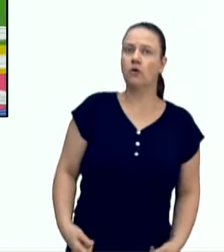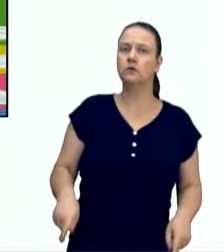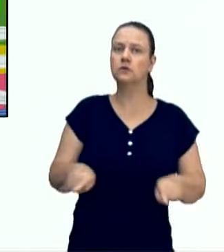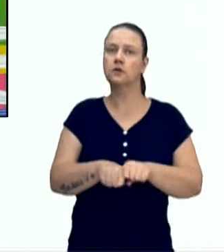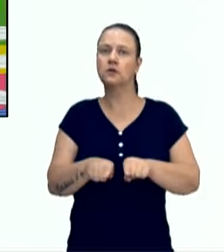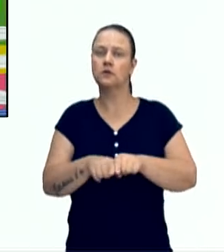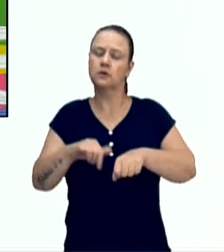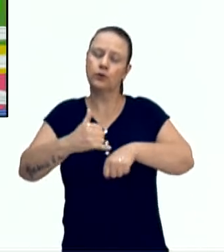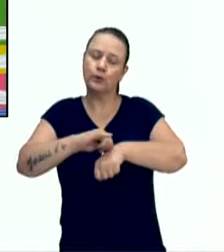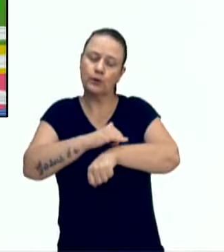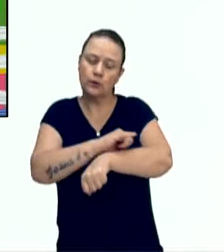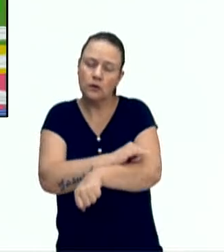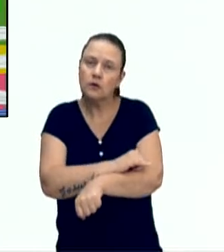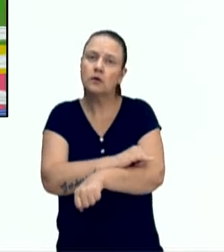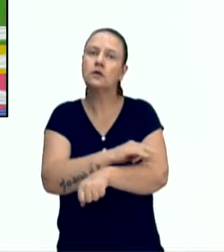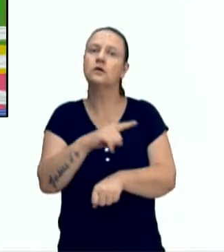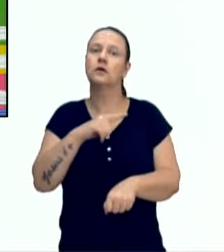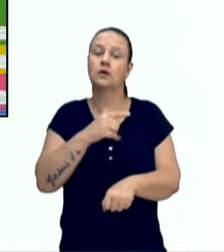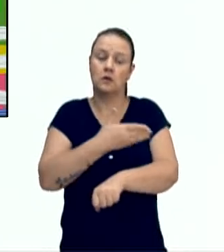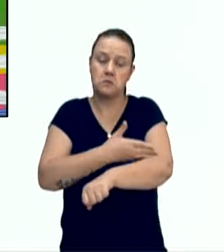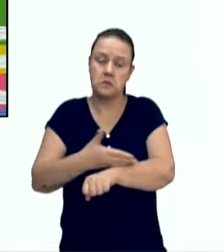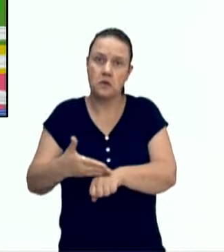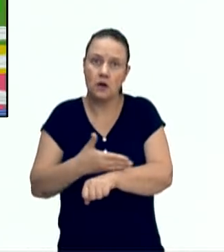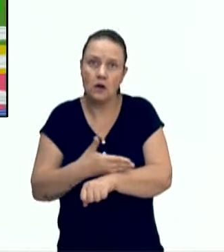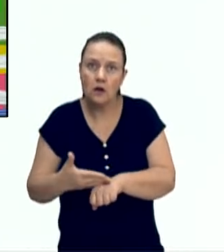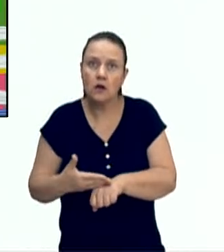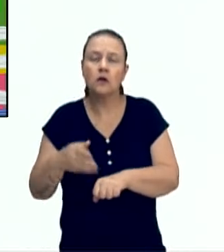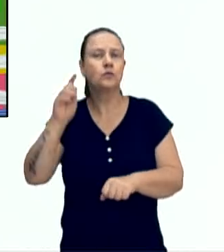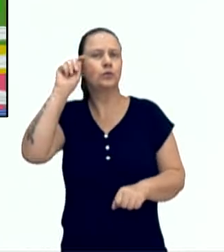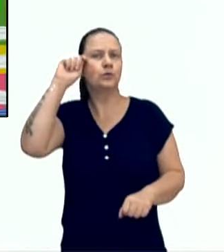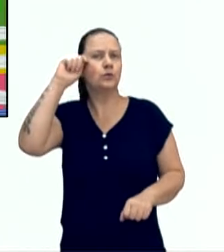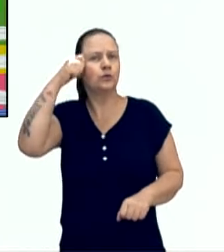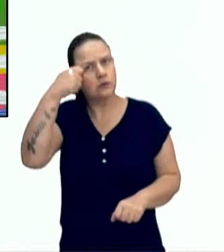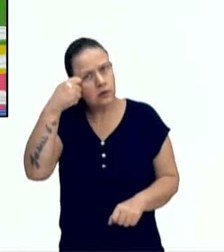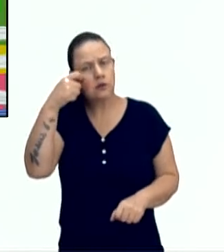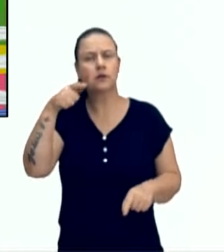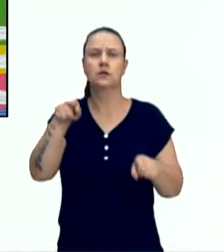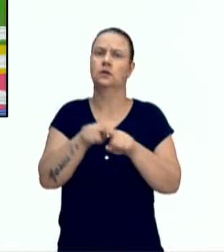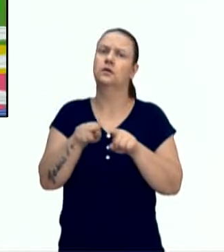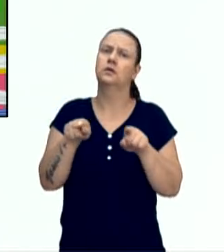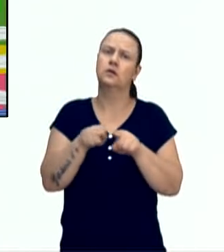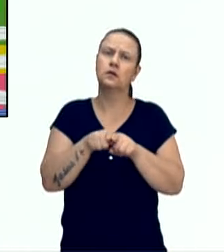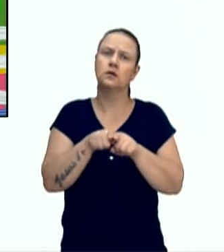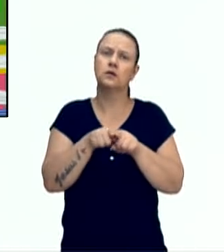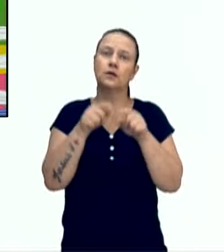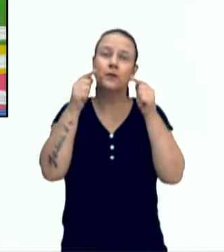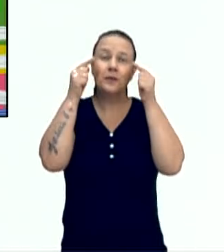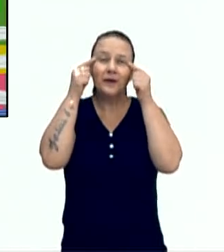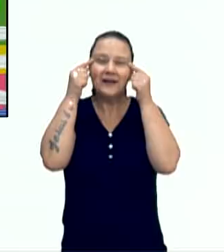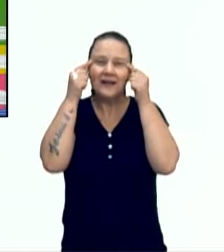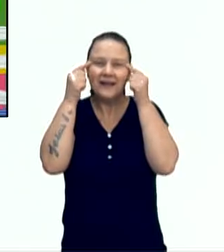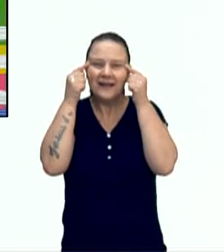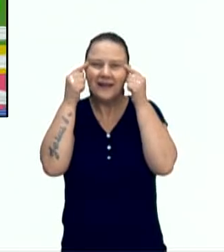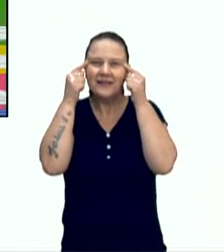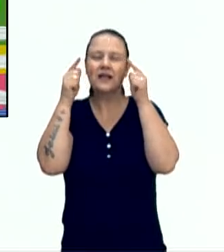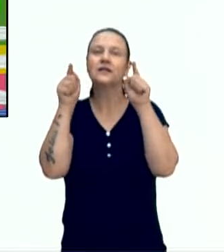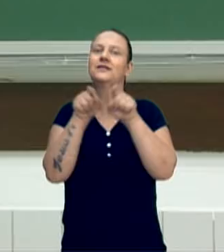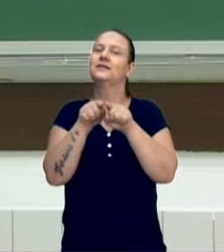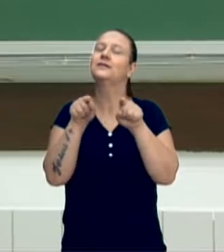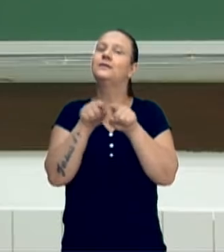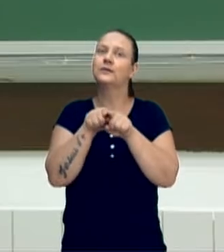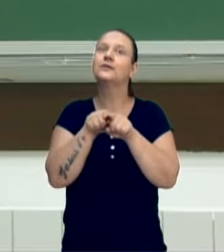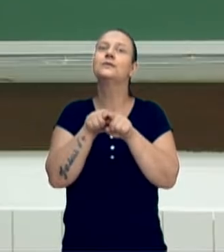mais gordinhas, brancas, negras, com os olhinhos puxados.